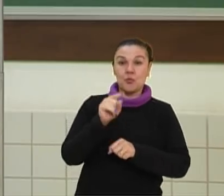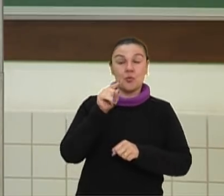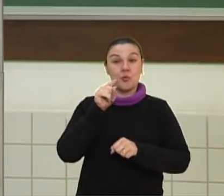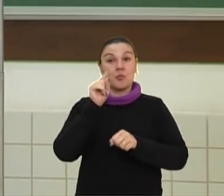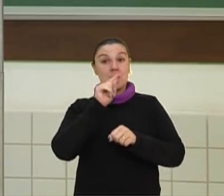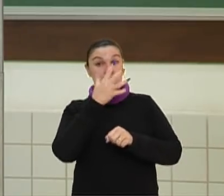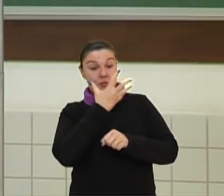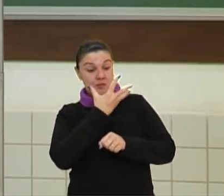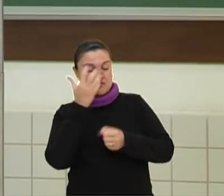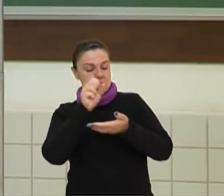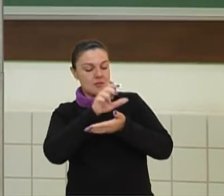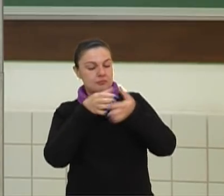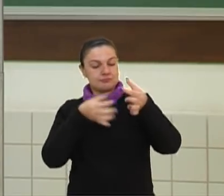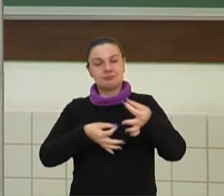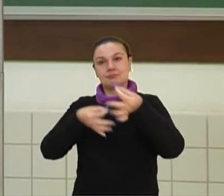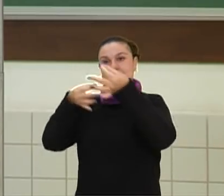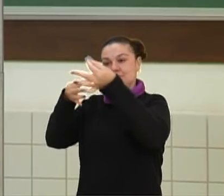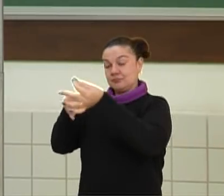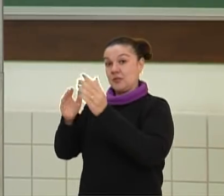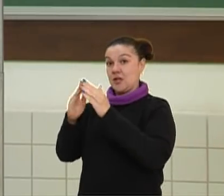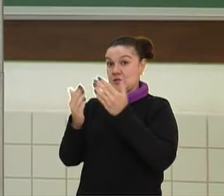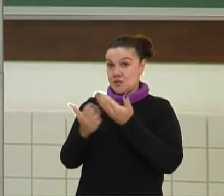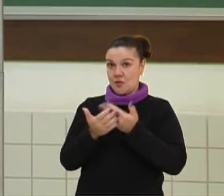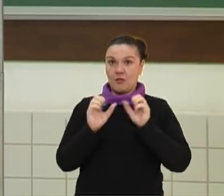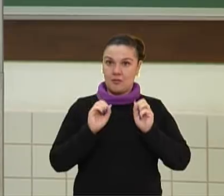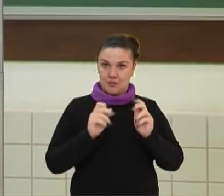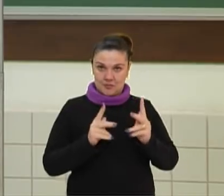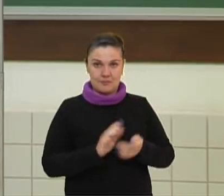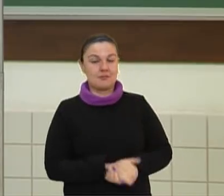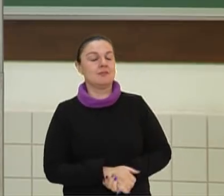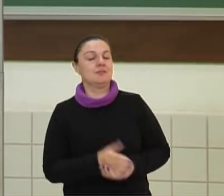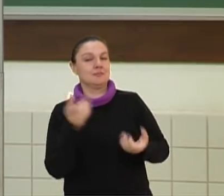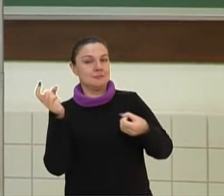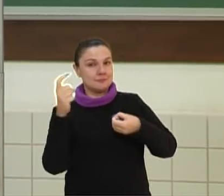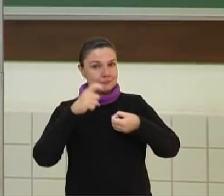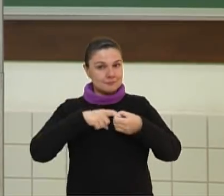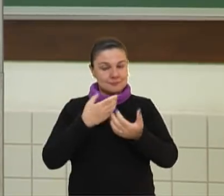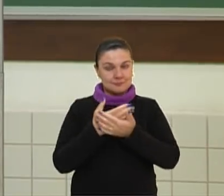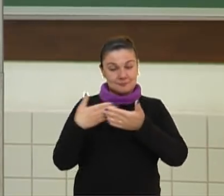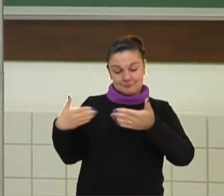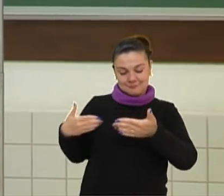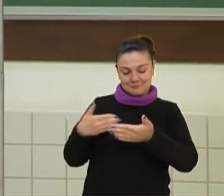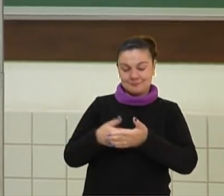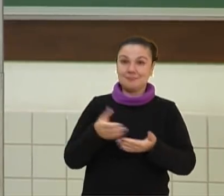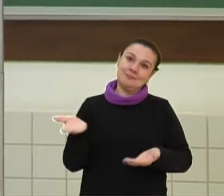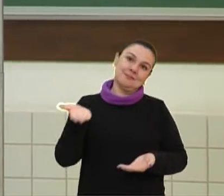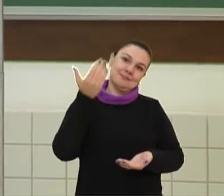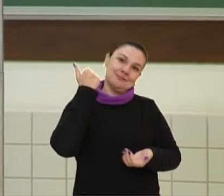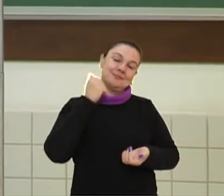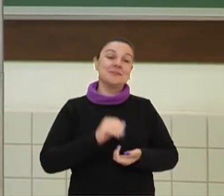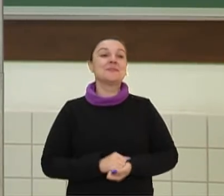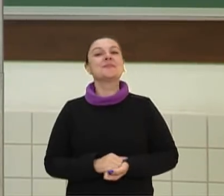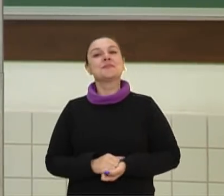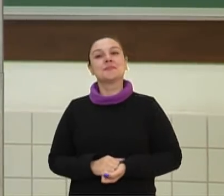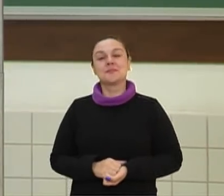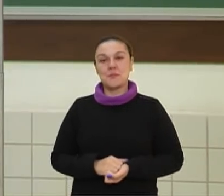de levar as atividades para os seus colégios, certo? Vamos para a nossa revisão de sempre? Vamos lá?